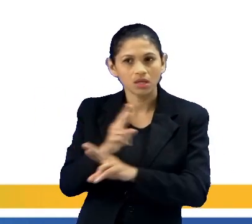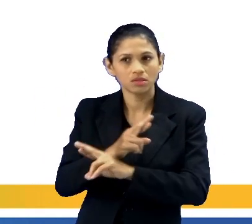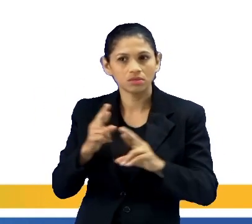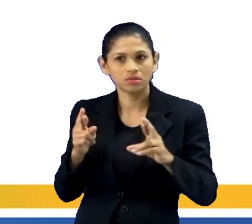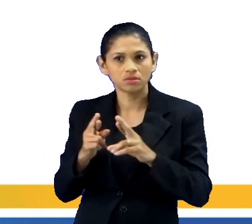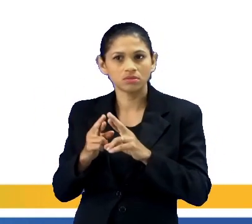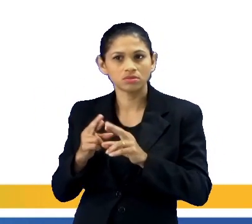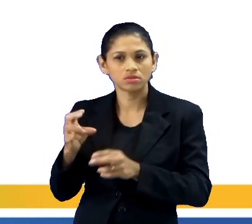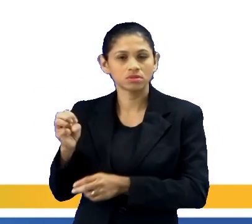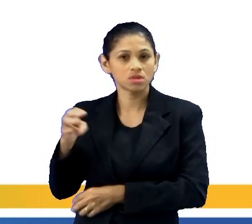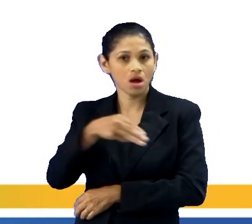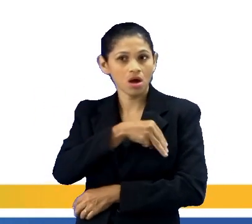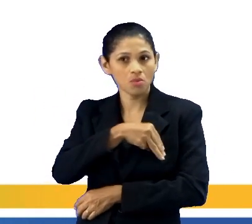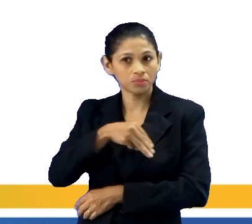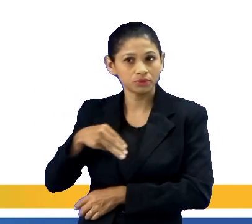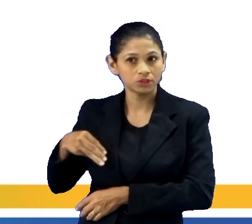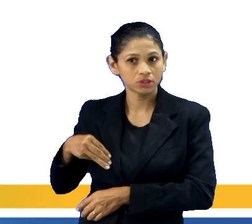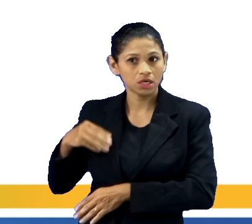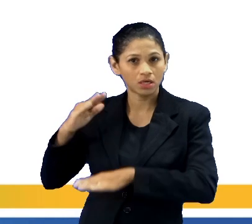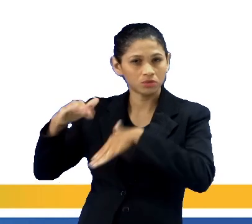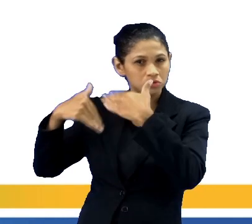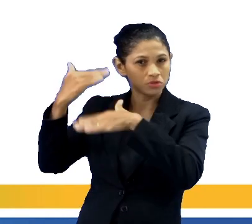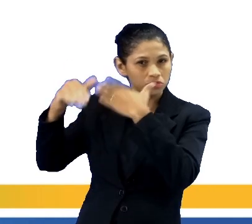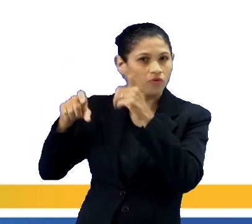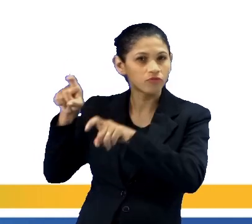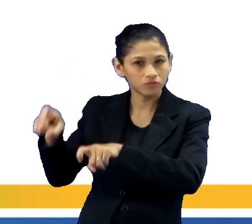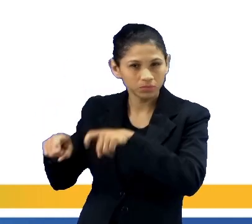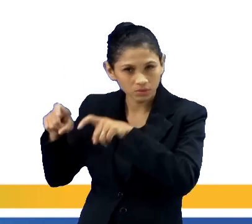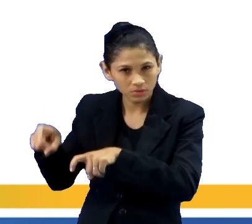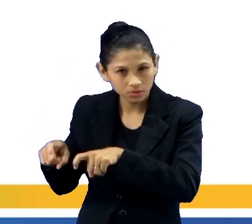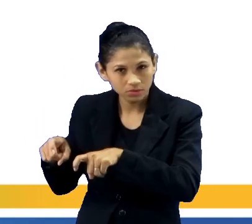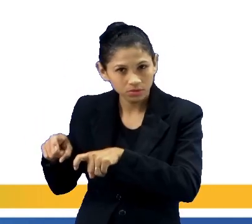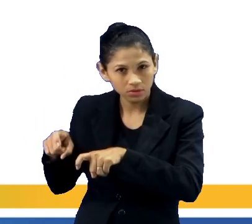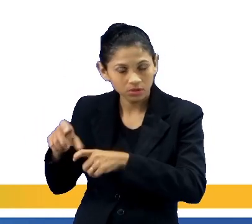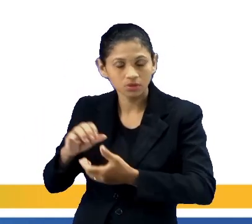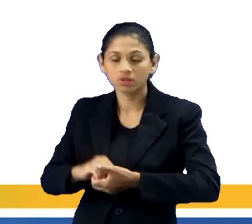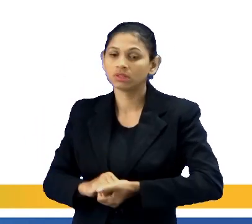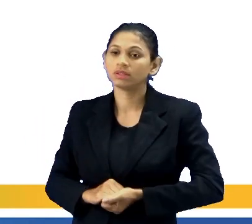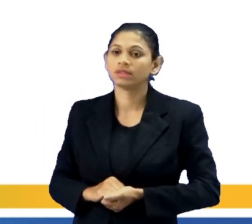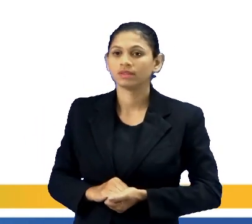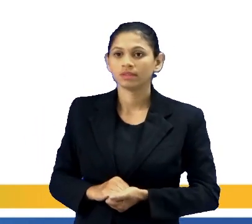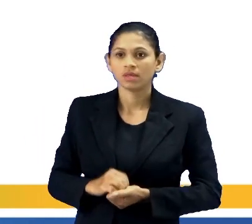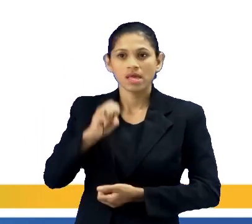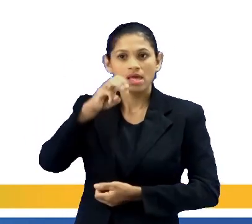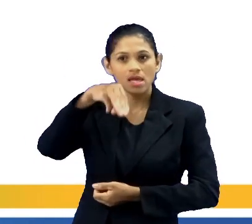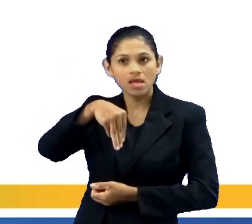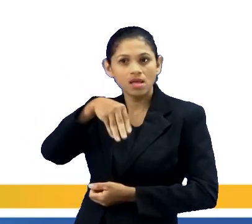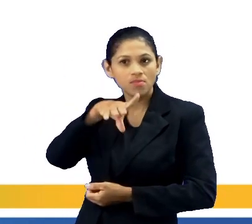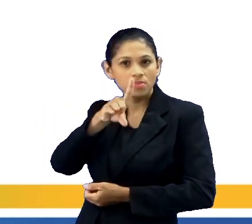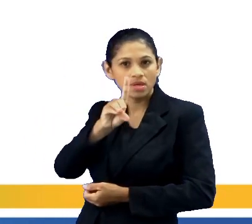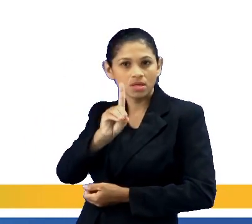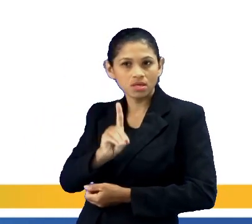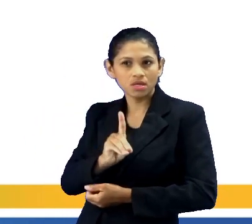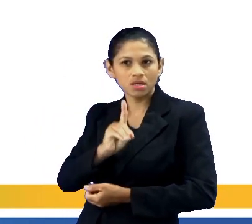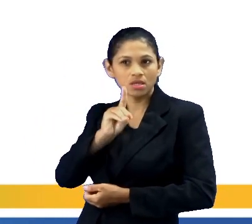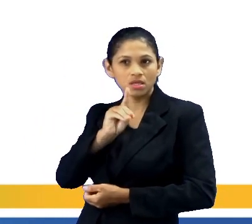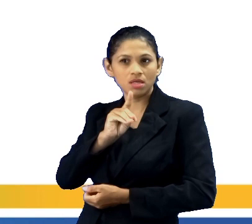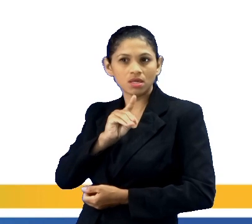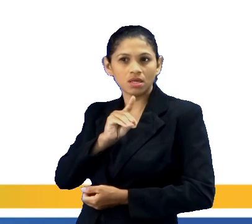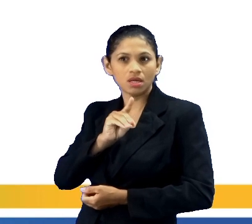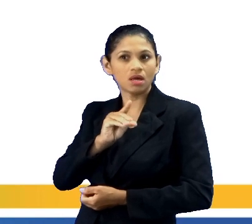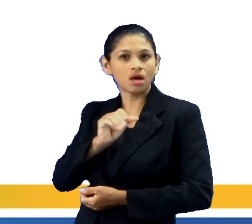vinculada ao Ministério de Desenvolvimento Agrário. E letra D. A reforma agrária é o processo